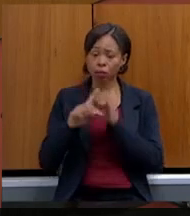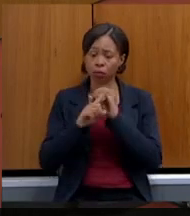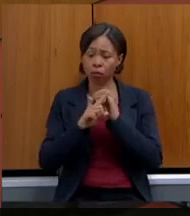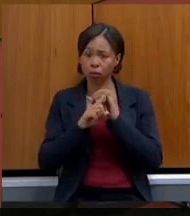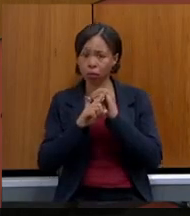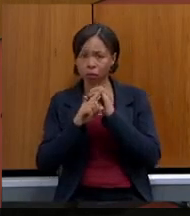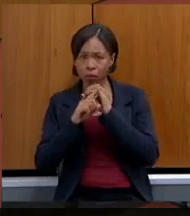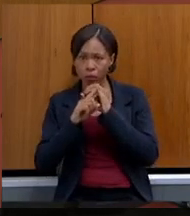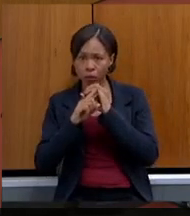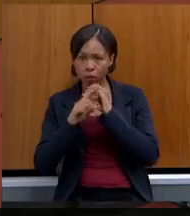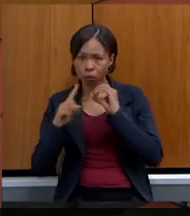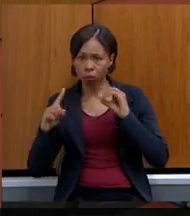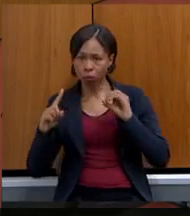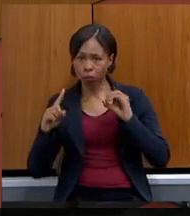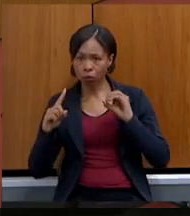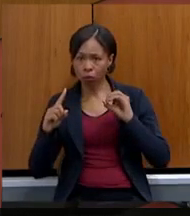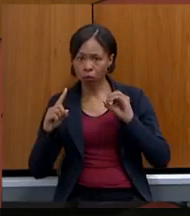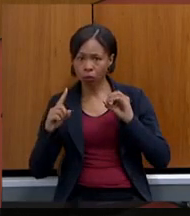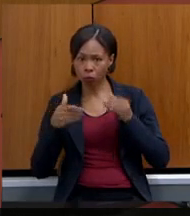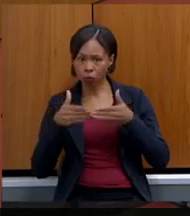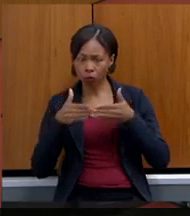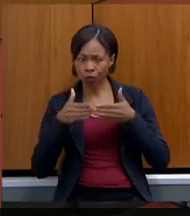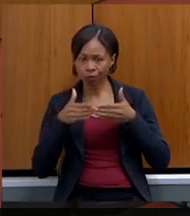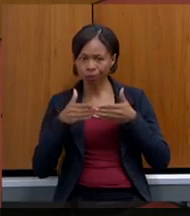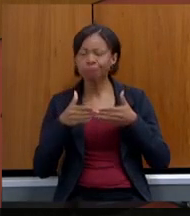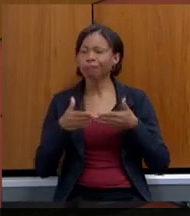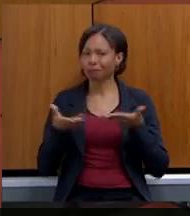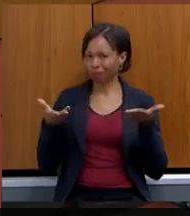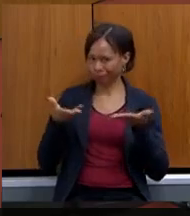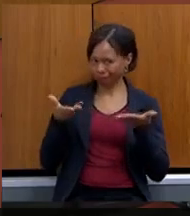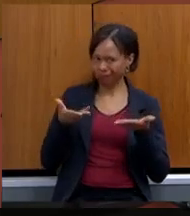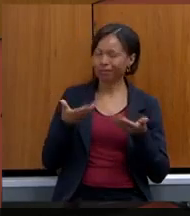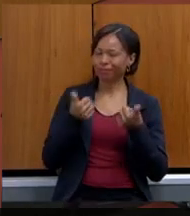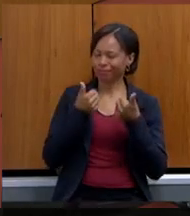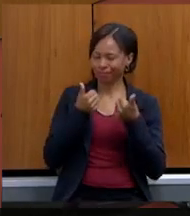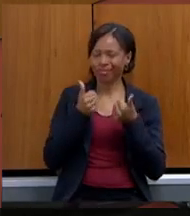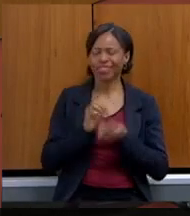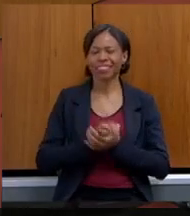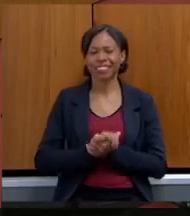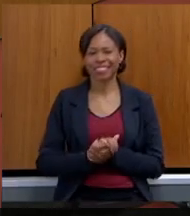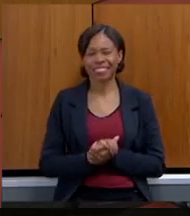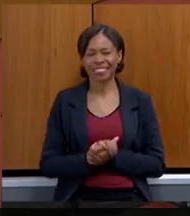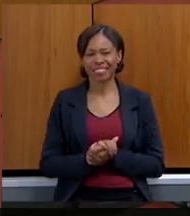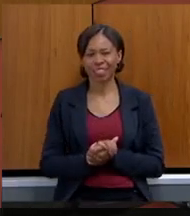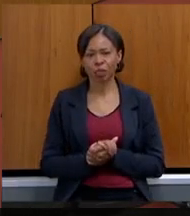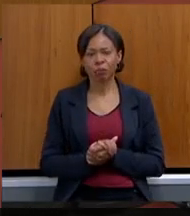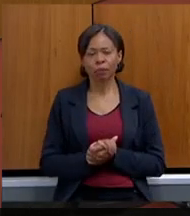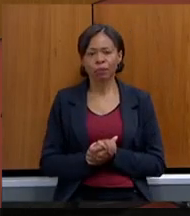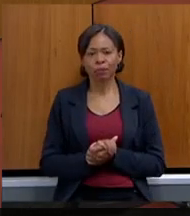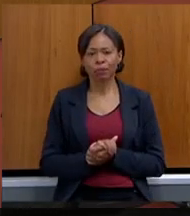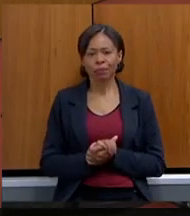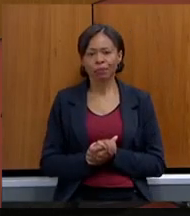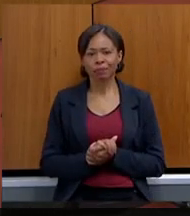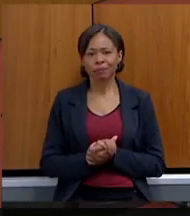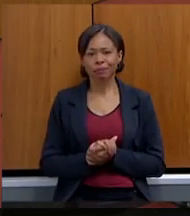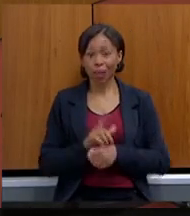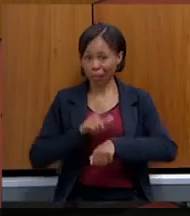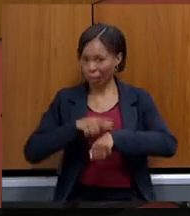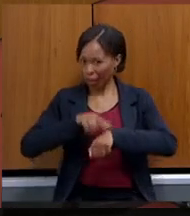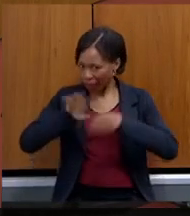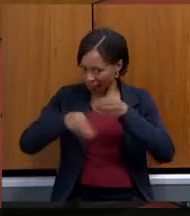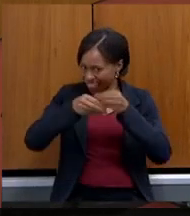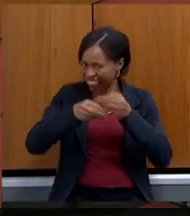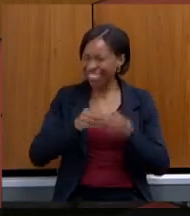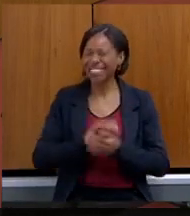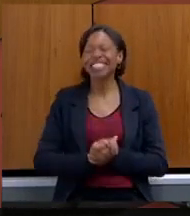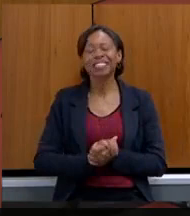seu áudio nós não estamos escutando senhor falou e agora agora sim deu um problema então depois no tempo livre aqui